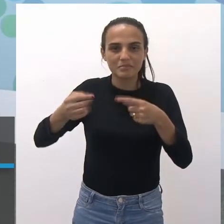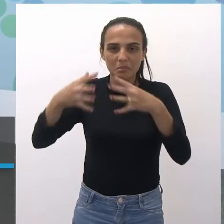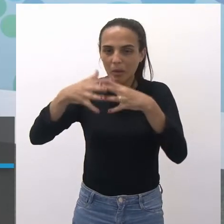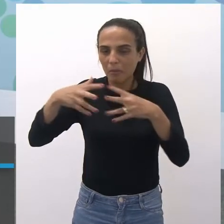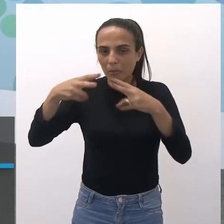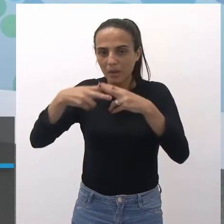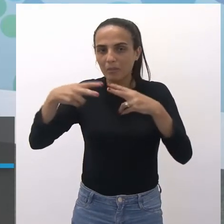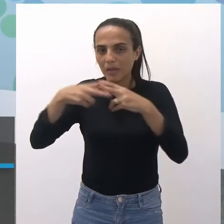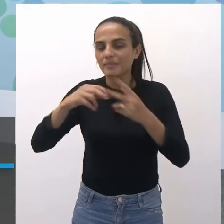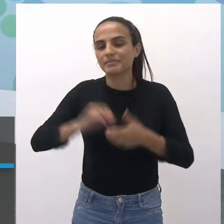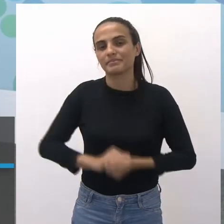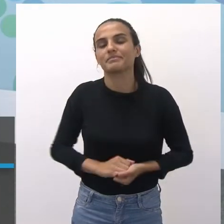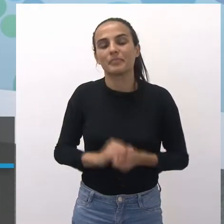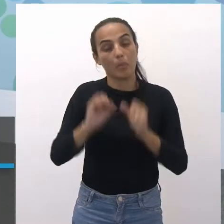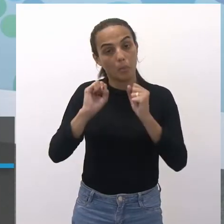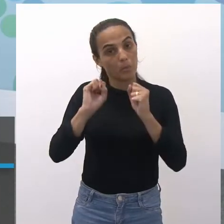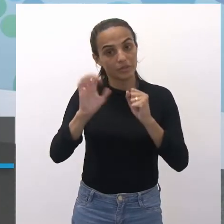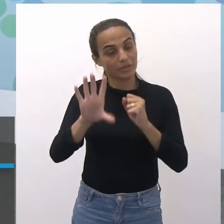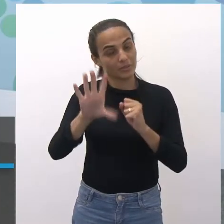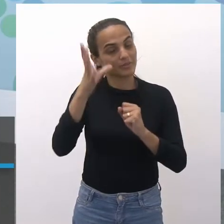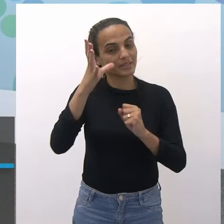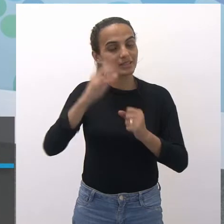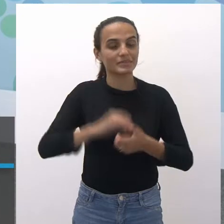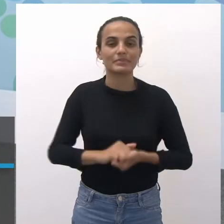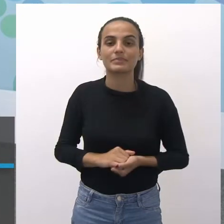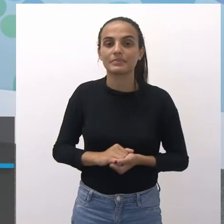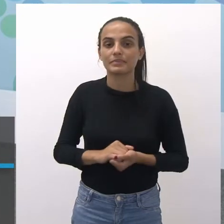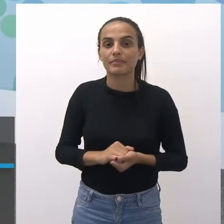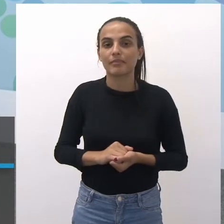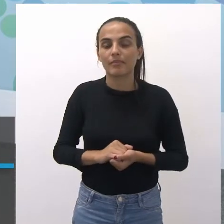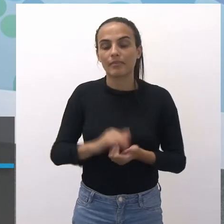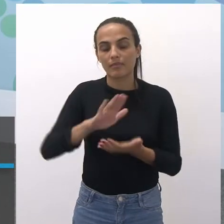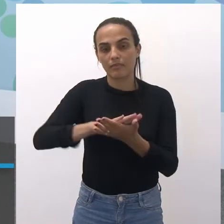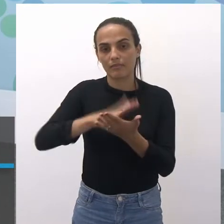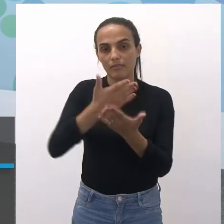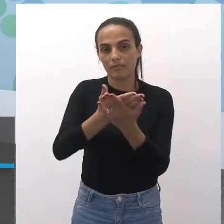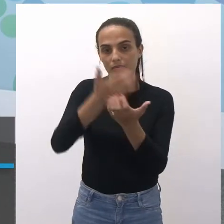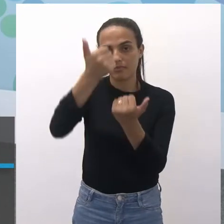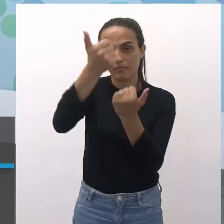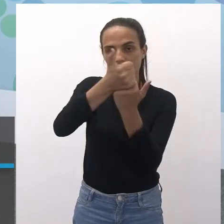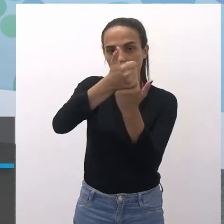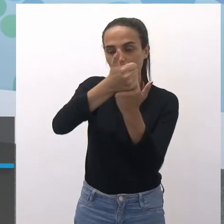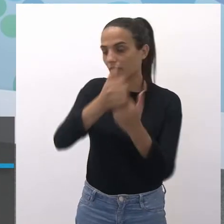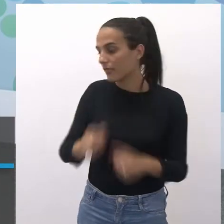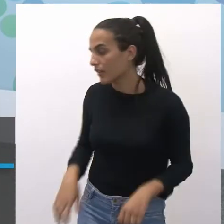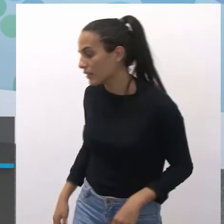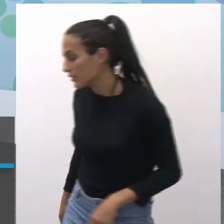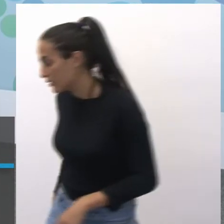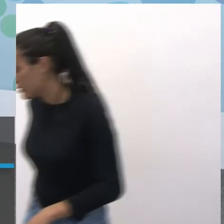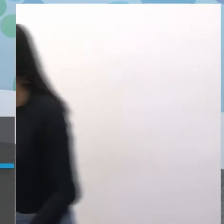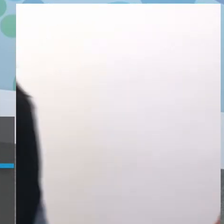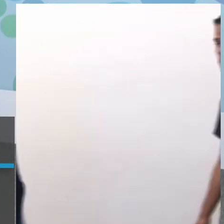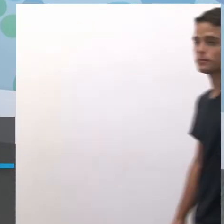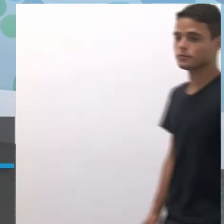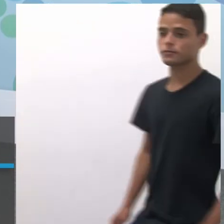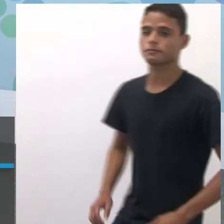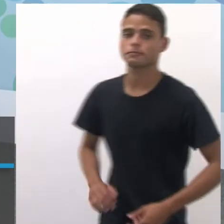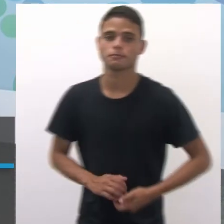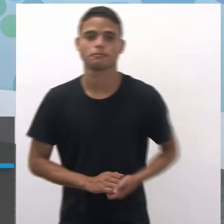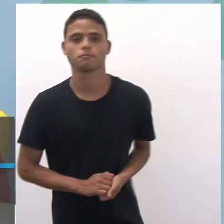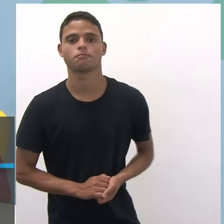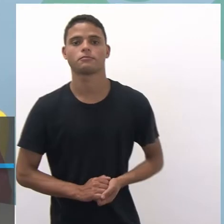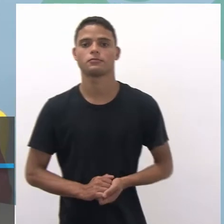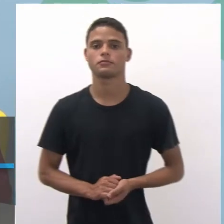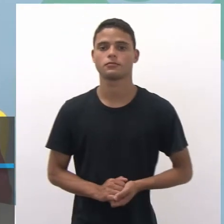Exatamente, ocorre, eu já presenciei sim. Então, conversar com o professor, realizar o plano